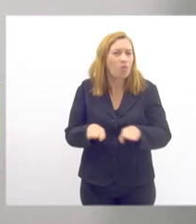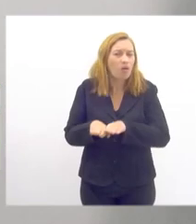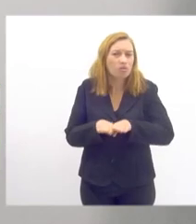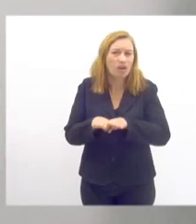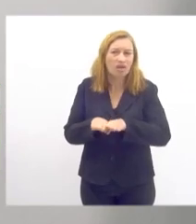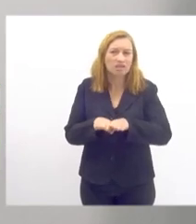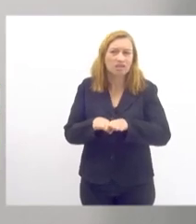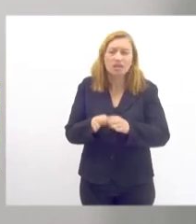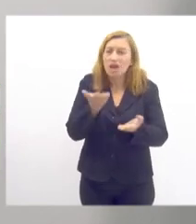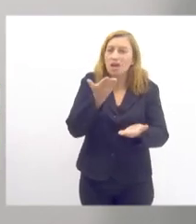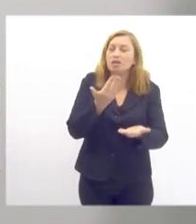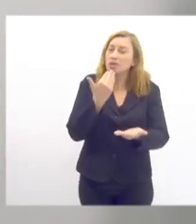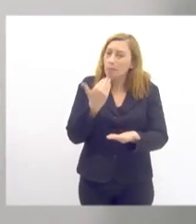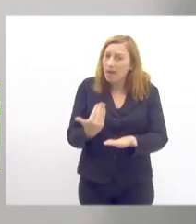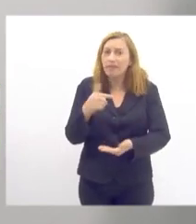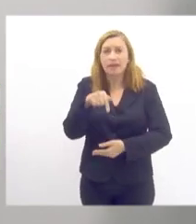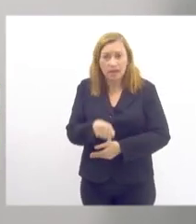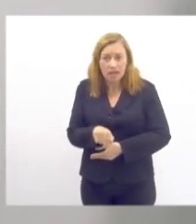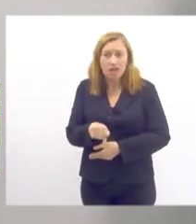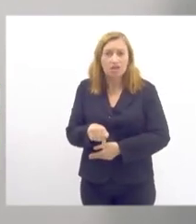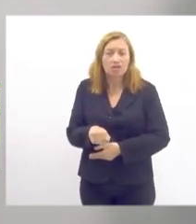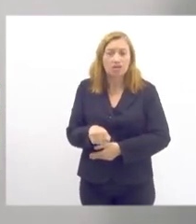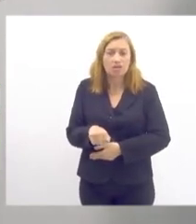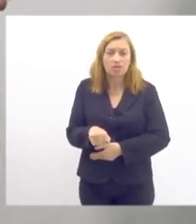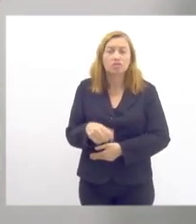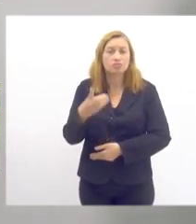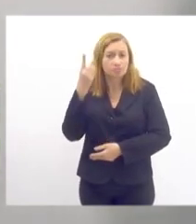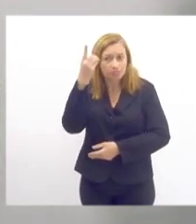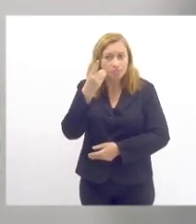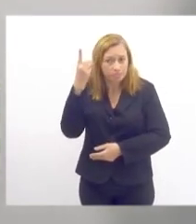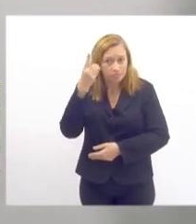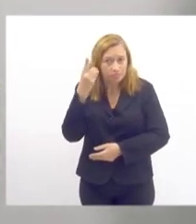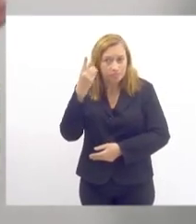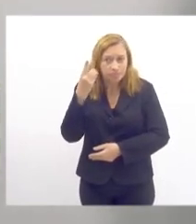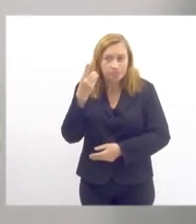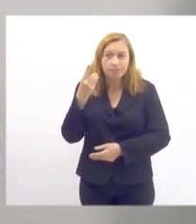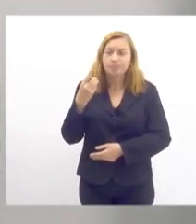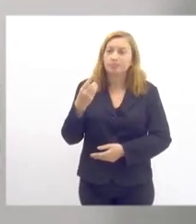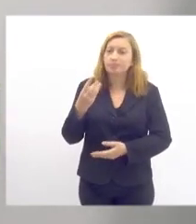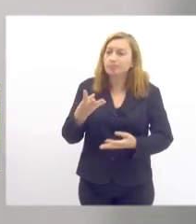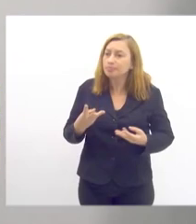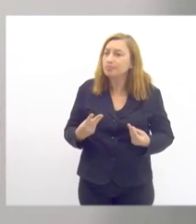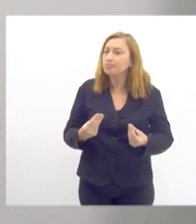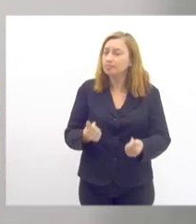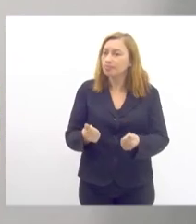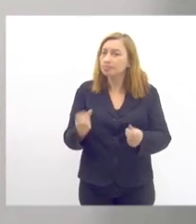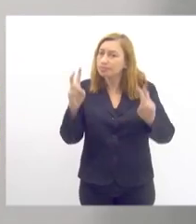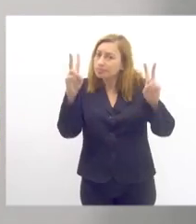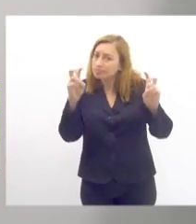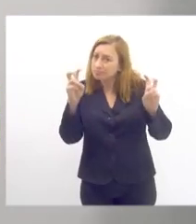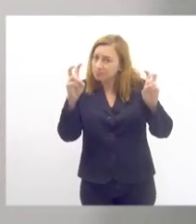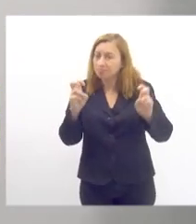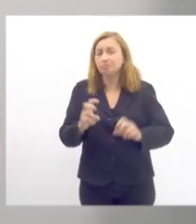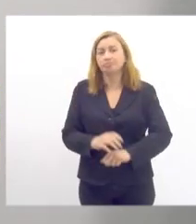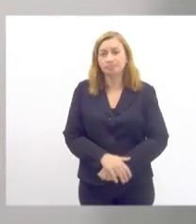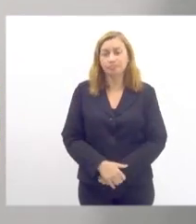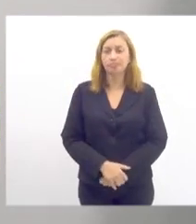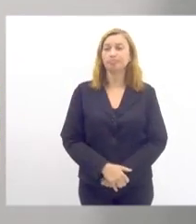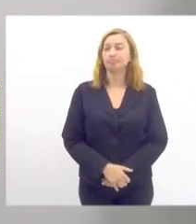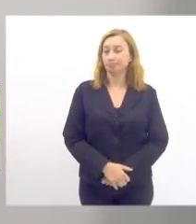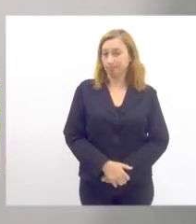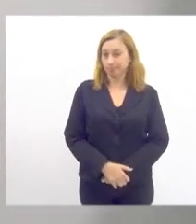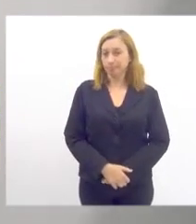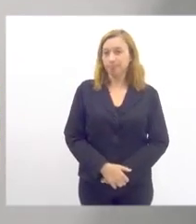A gente pede aqui aos deputados, né, que são sensíveis às questões